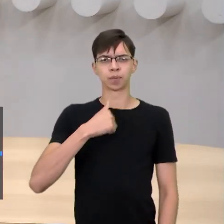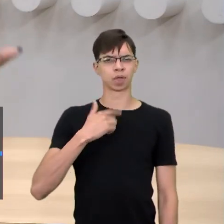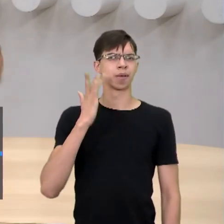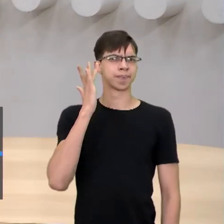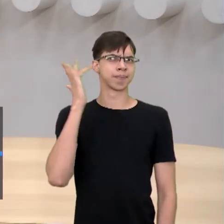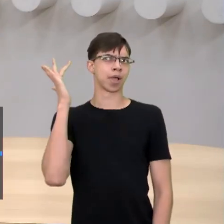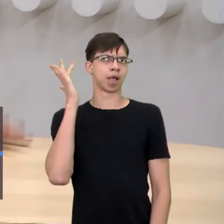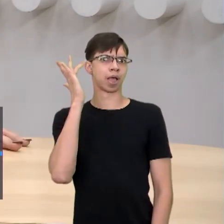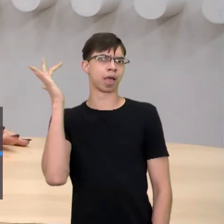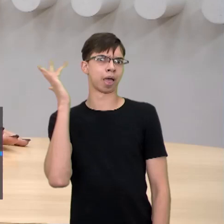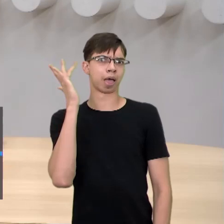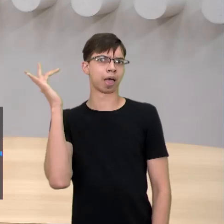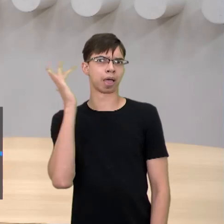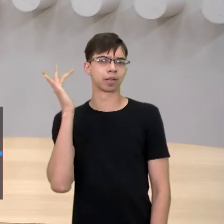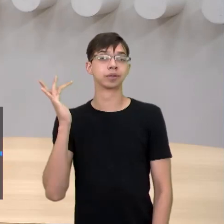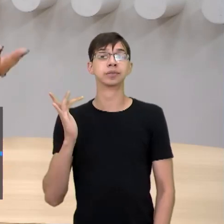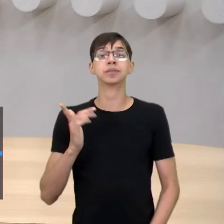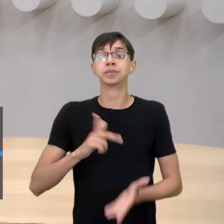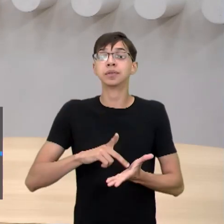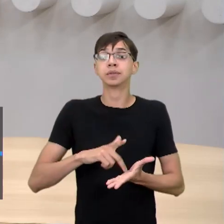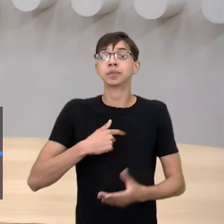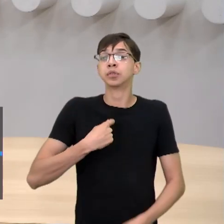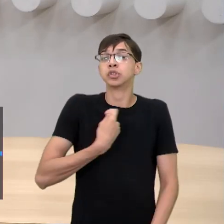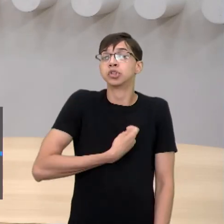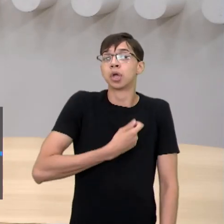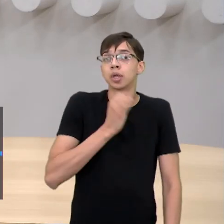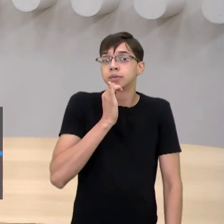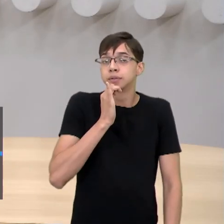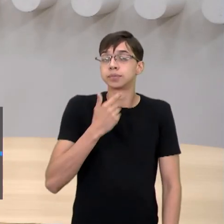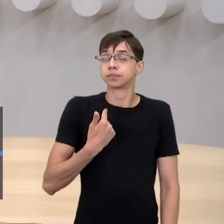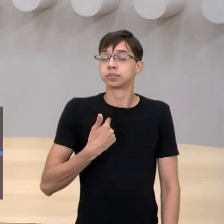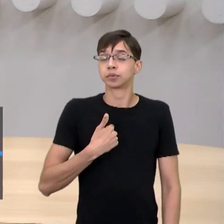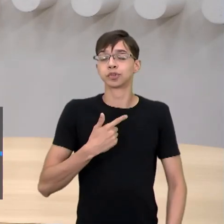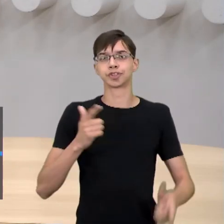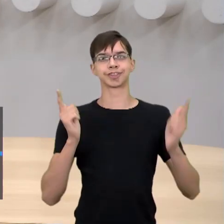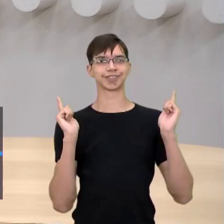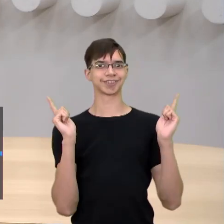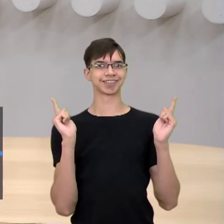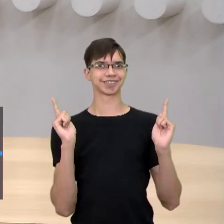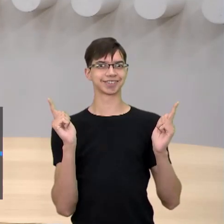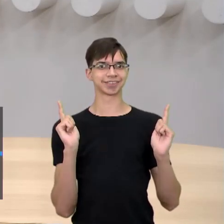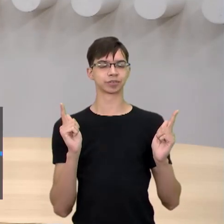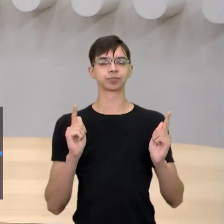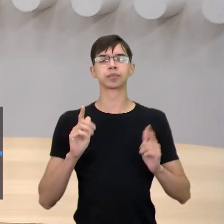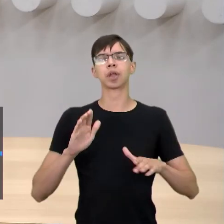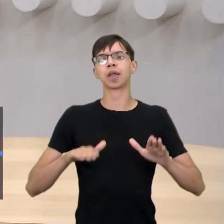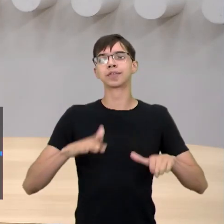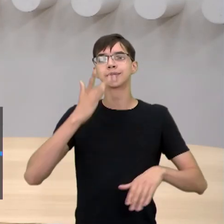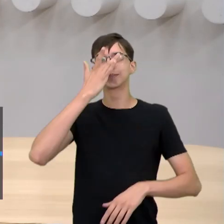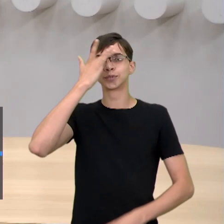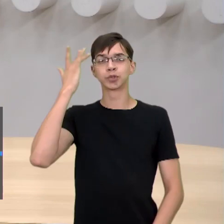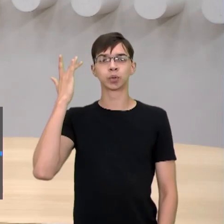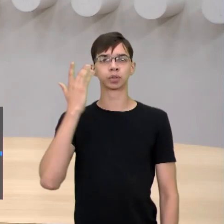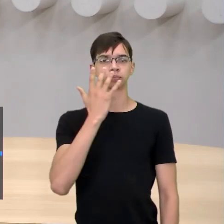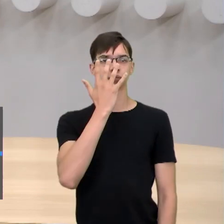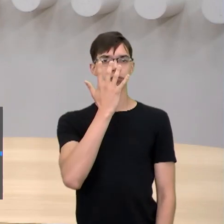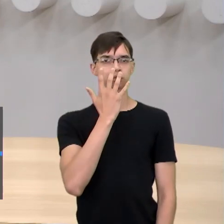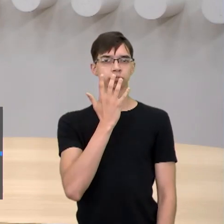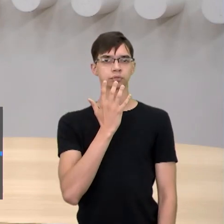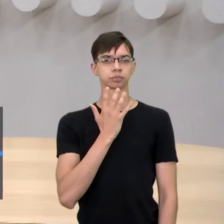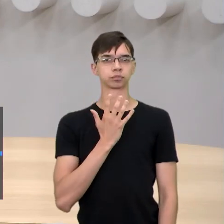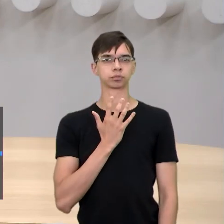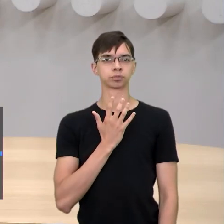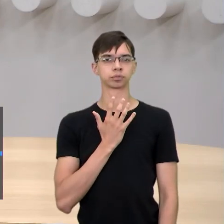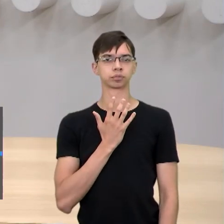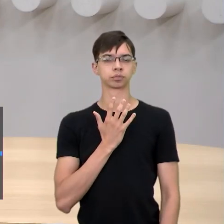maluca. Eu sou meio maluca. Eu acho algo super divertido. Mas tem gente que é um pouco mais séria. Isso significa que a